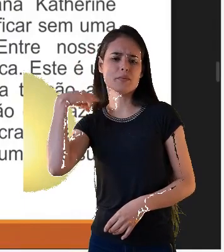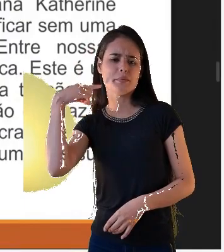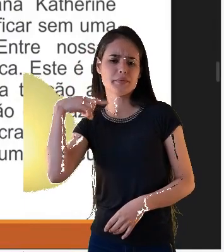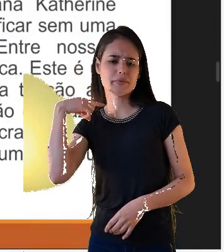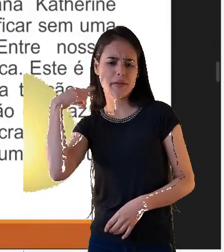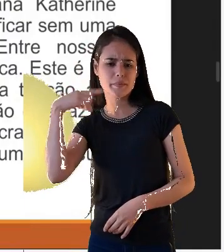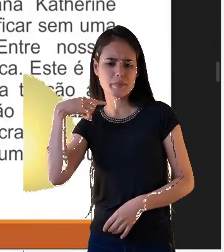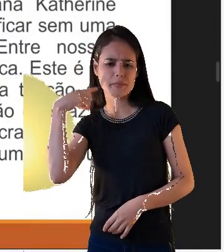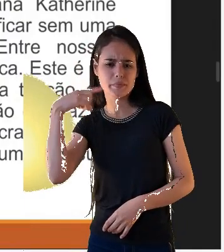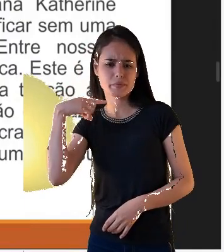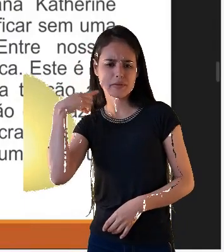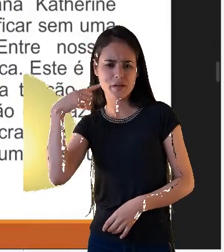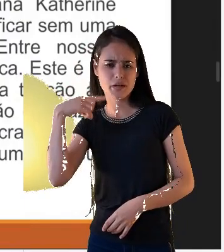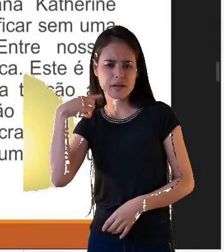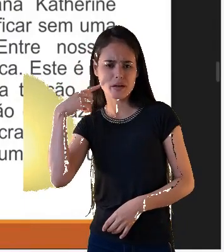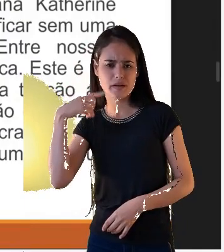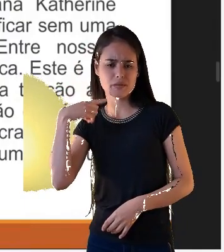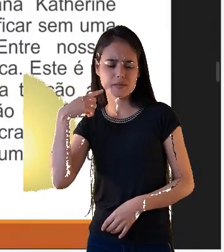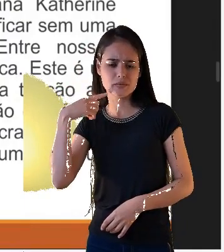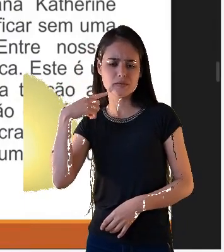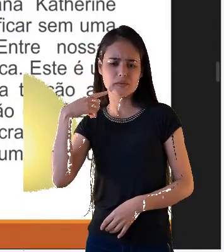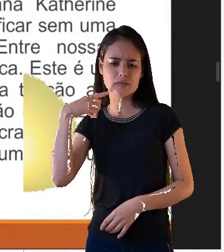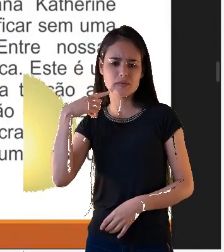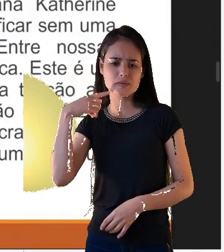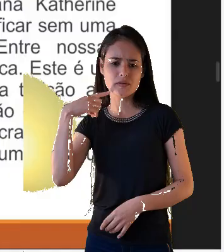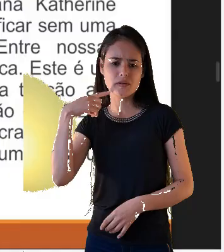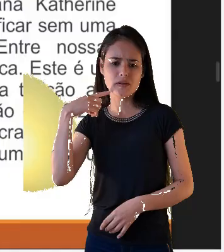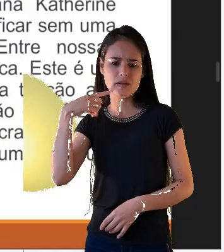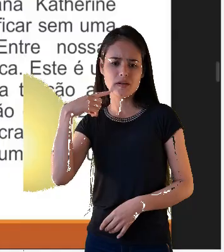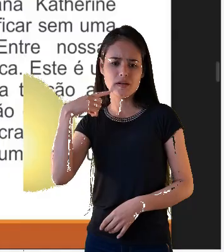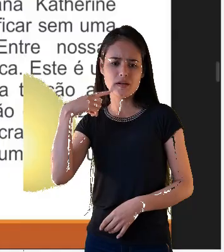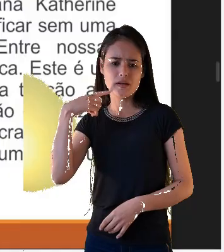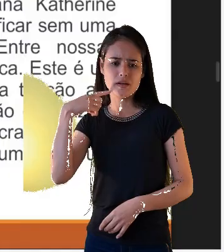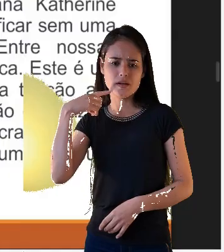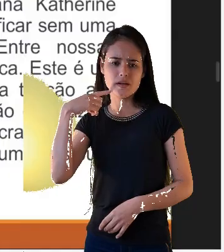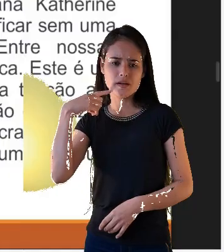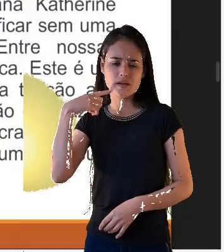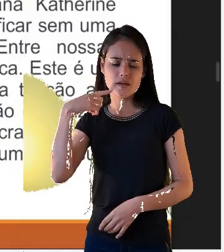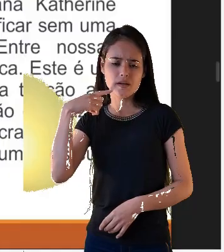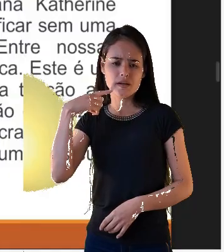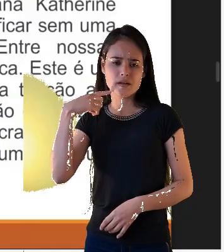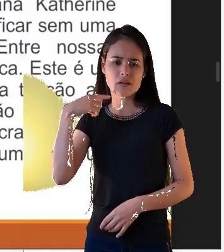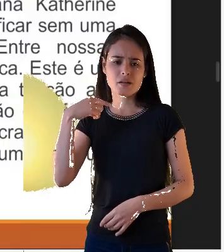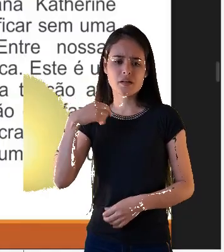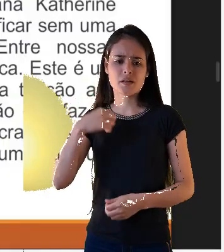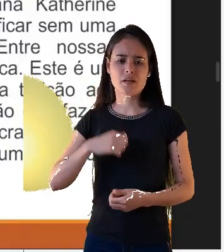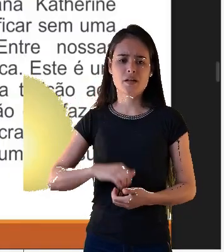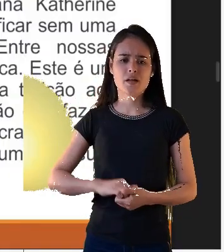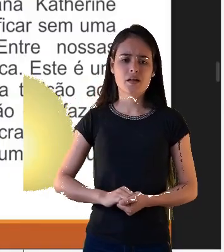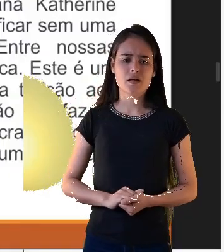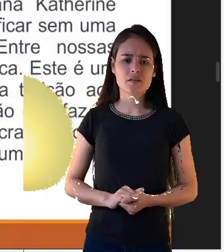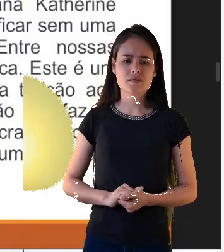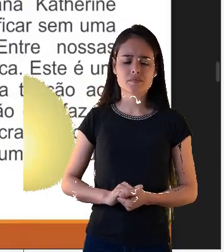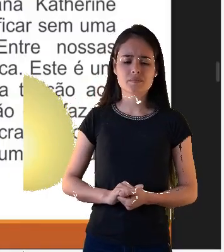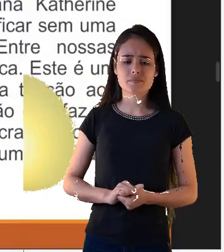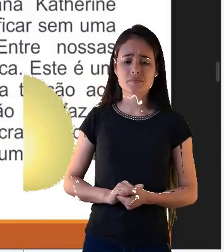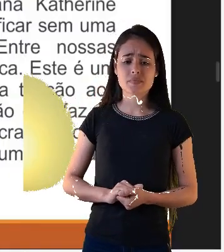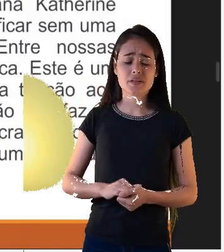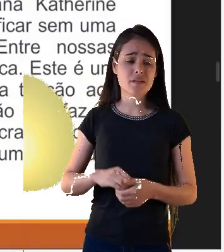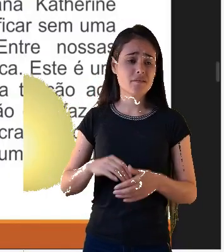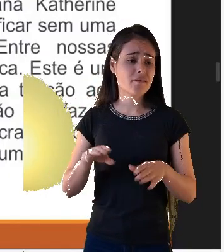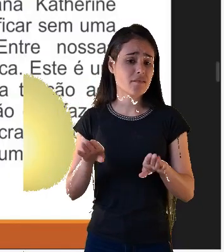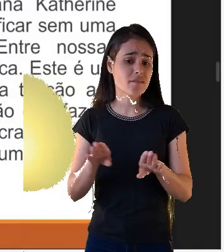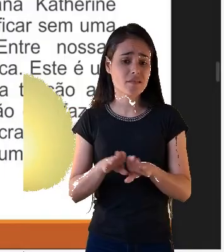Os deputados, né, os governantes, fingindo que não tinha racismo no Brasil, e, enquanto